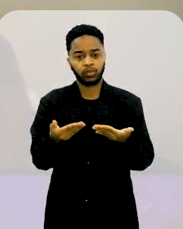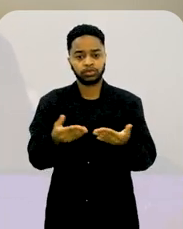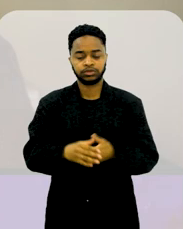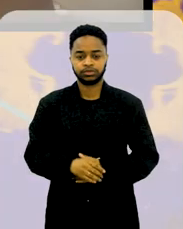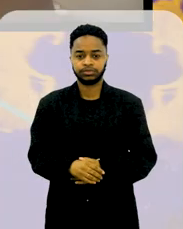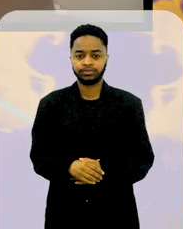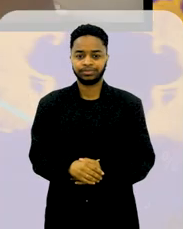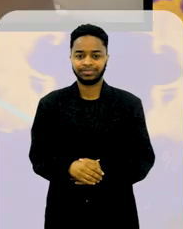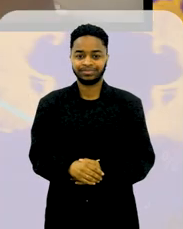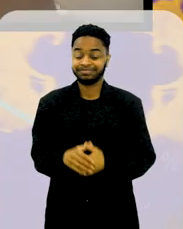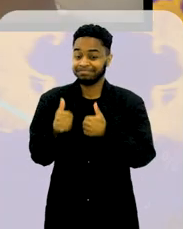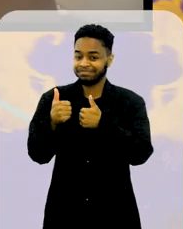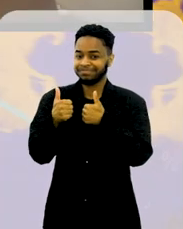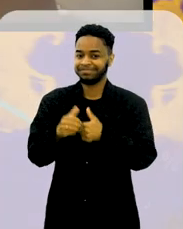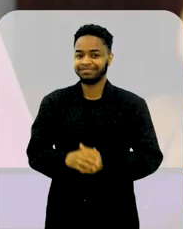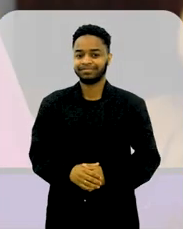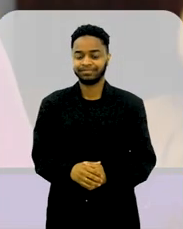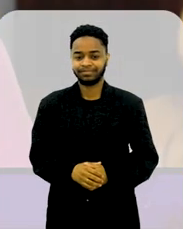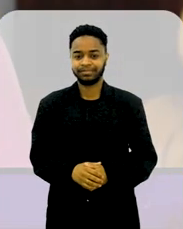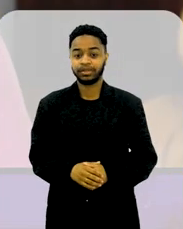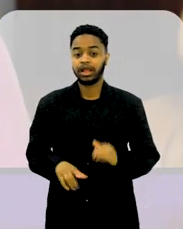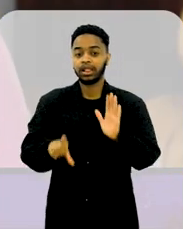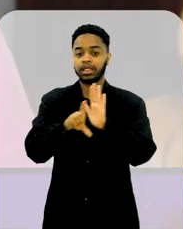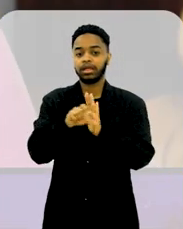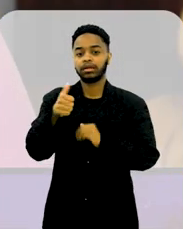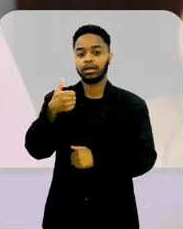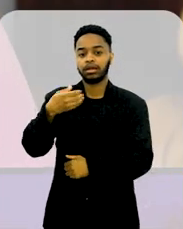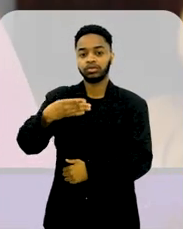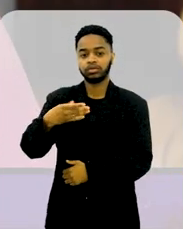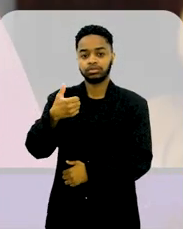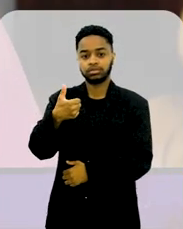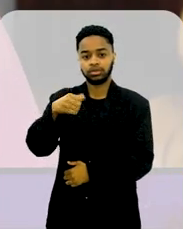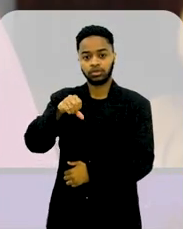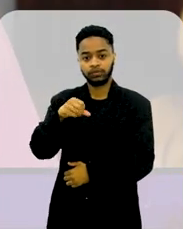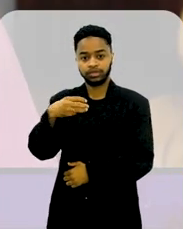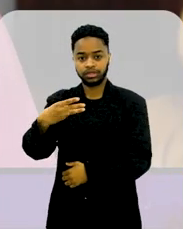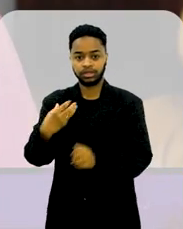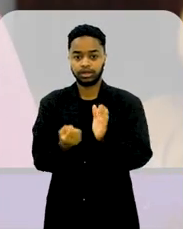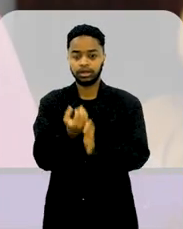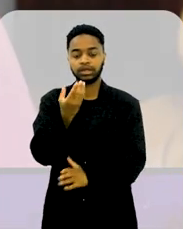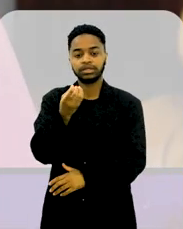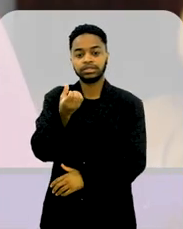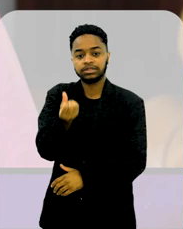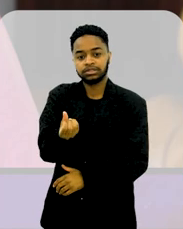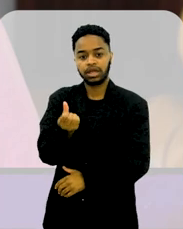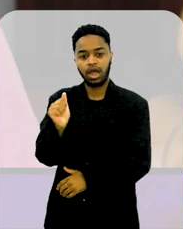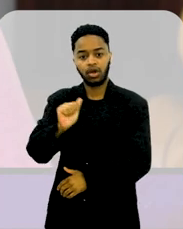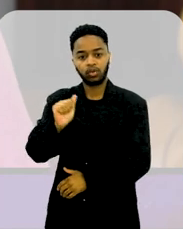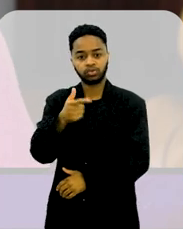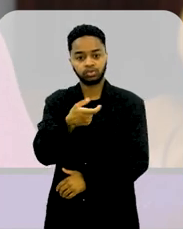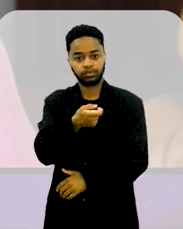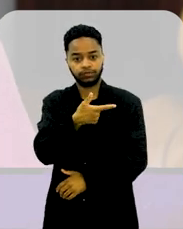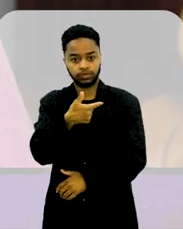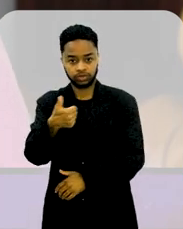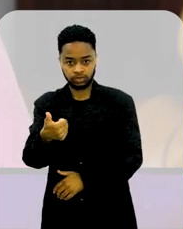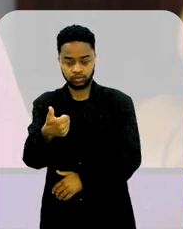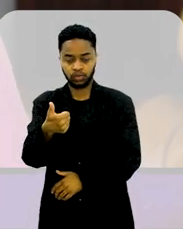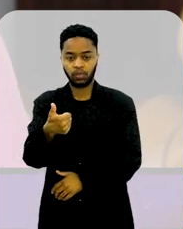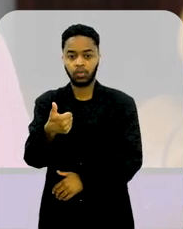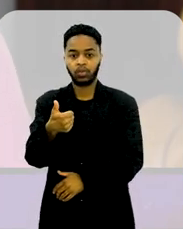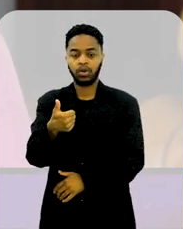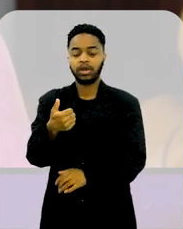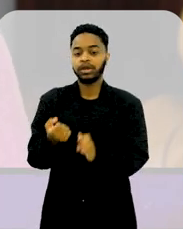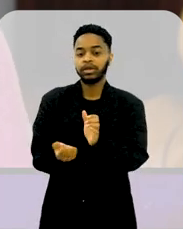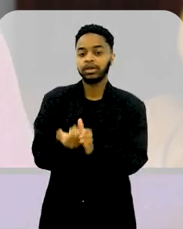esportiva beleza Renan bem a lei 14.193 de 6 de Agosto de 2021